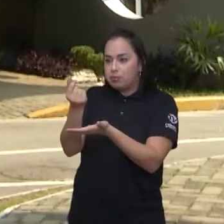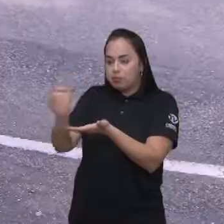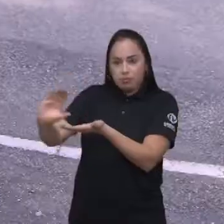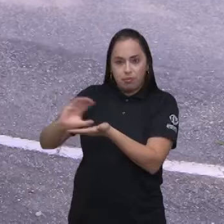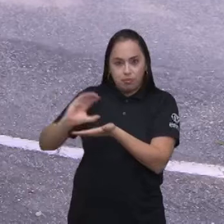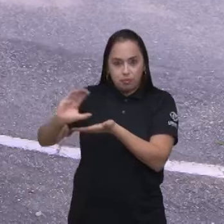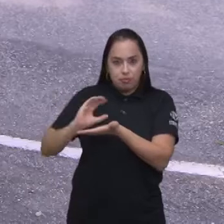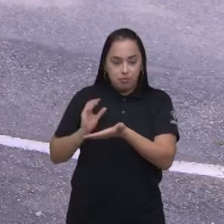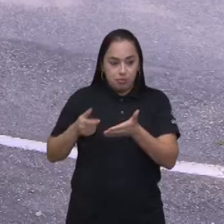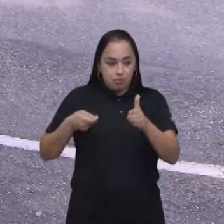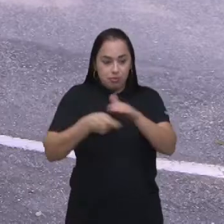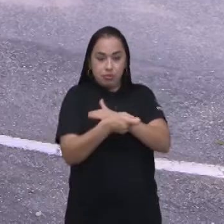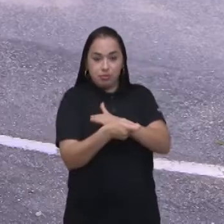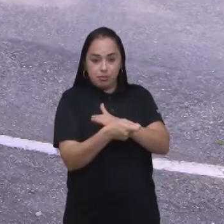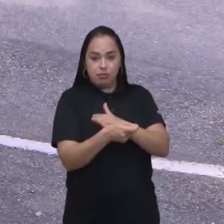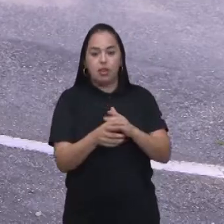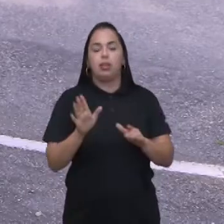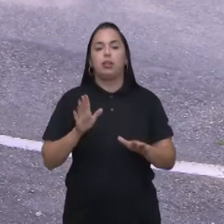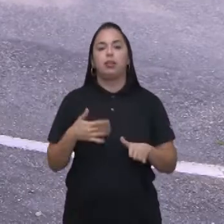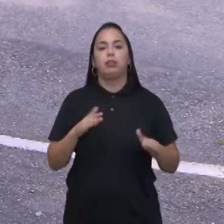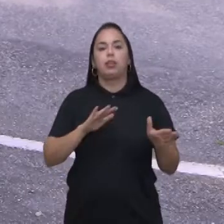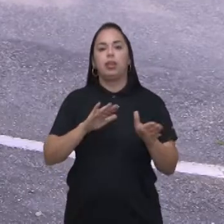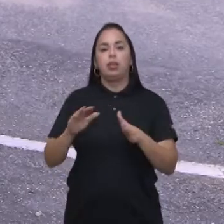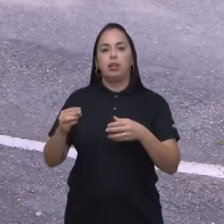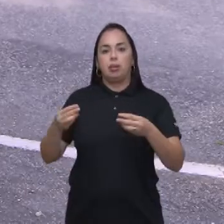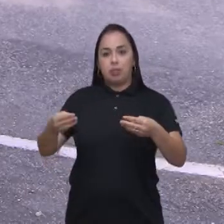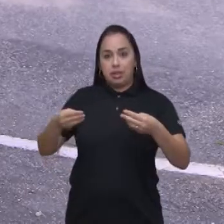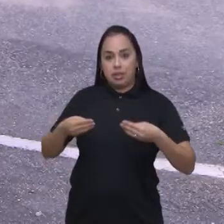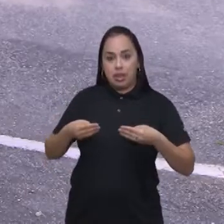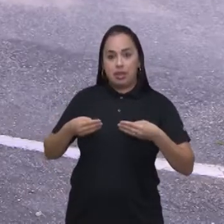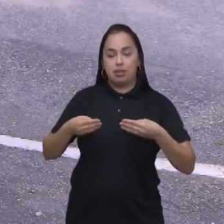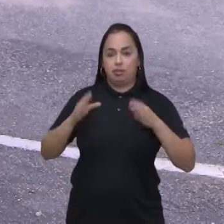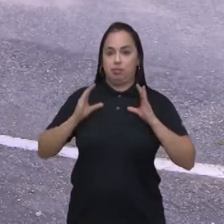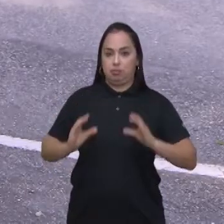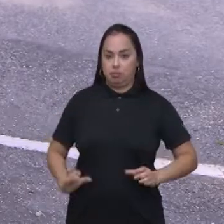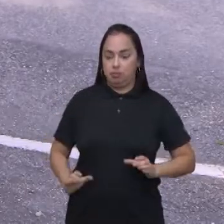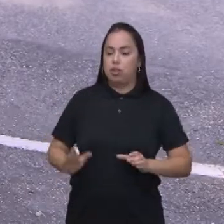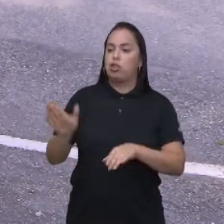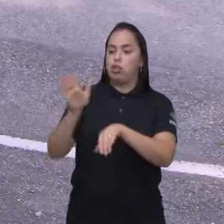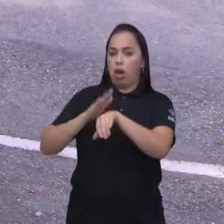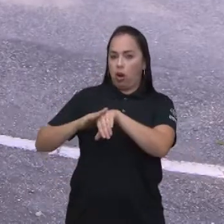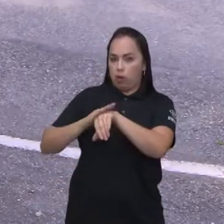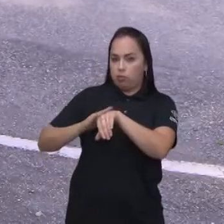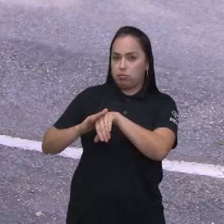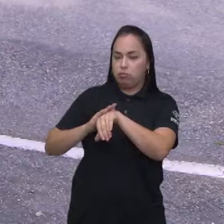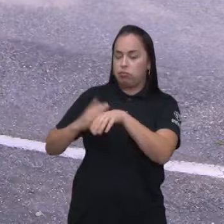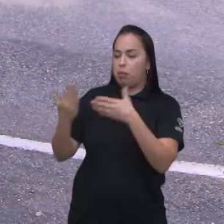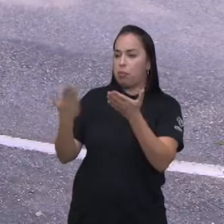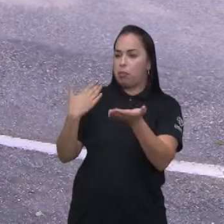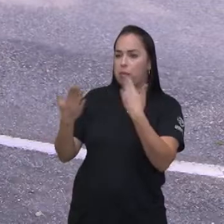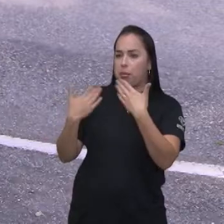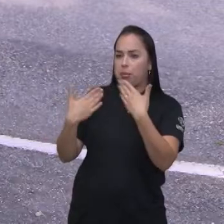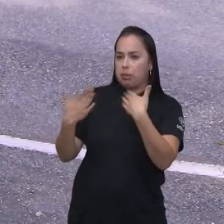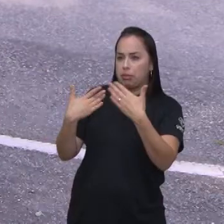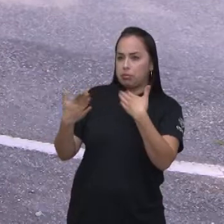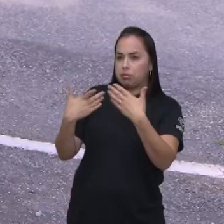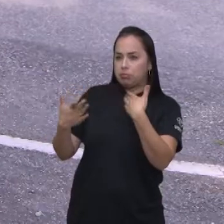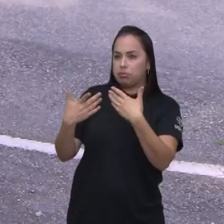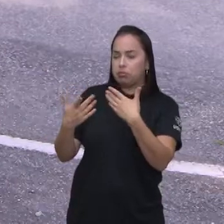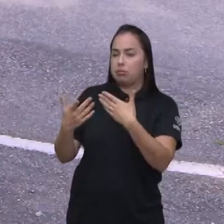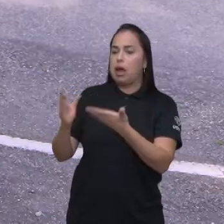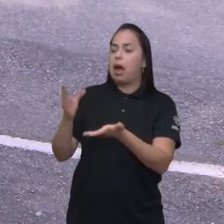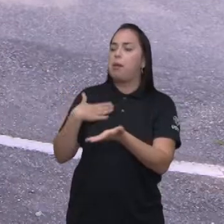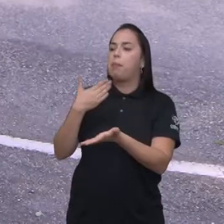da obra nós já tivemos uma primeira conversa no ministério da Cidadania é onde a intenção é